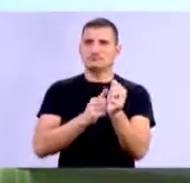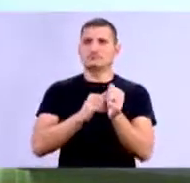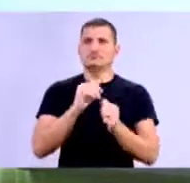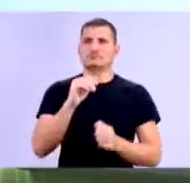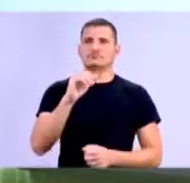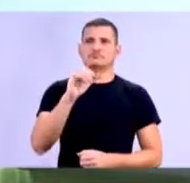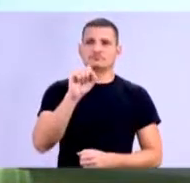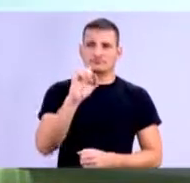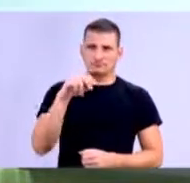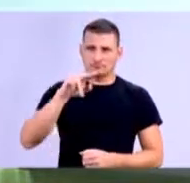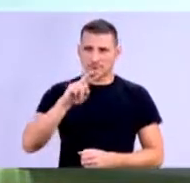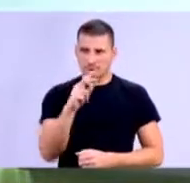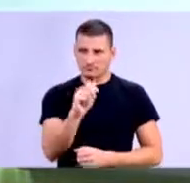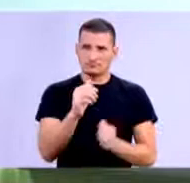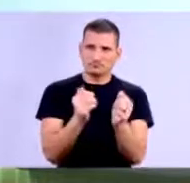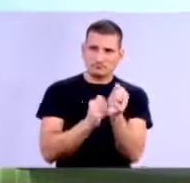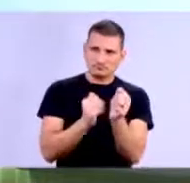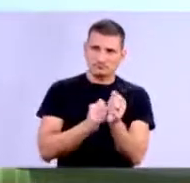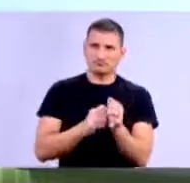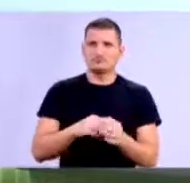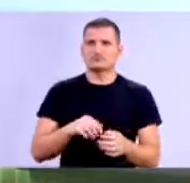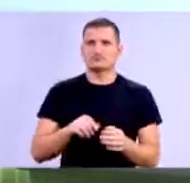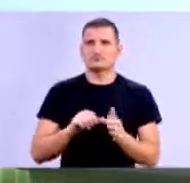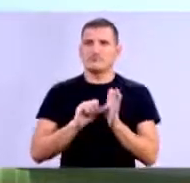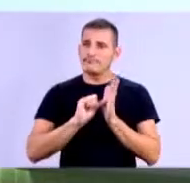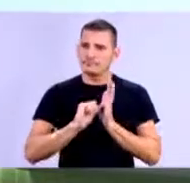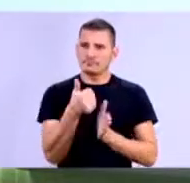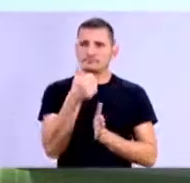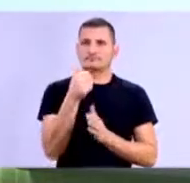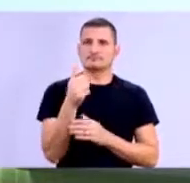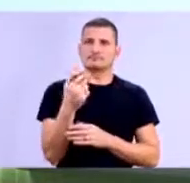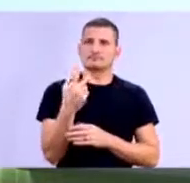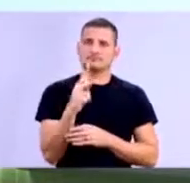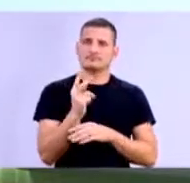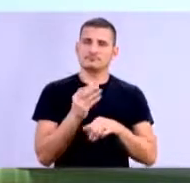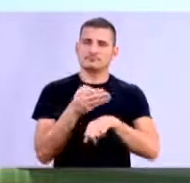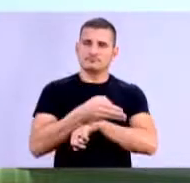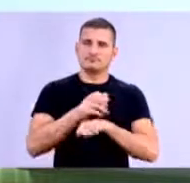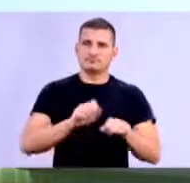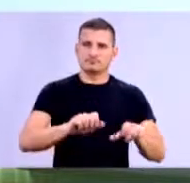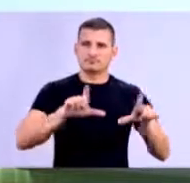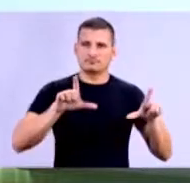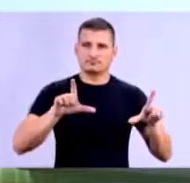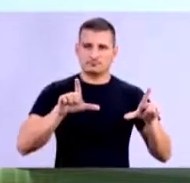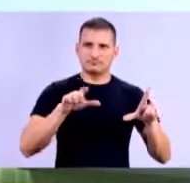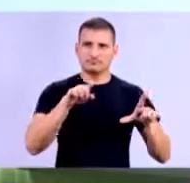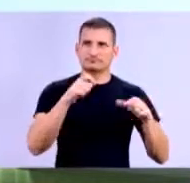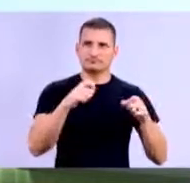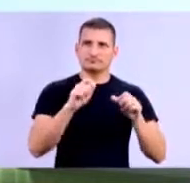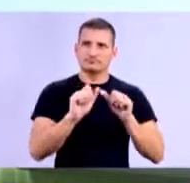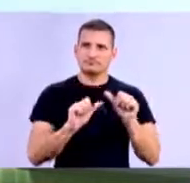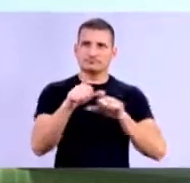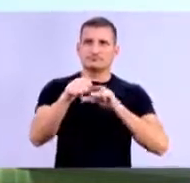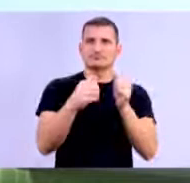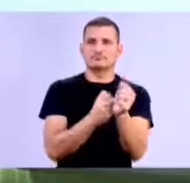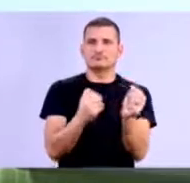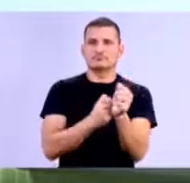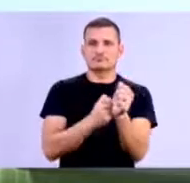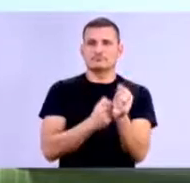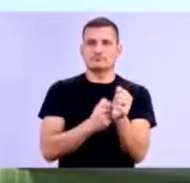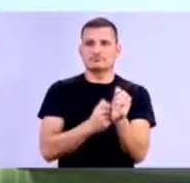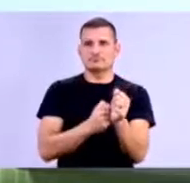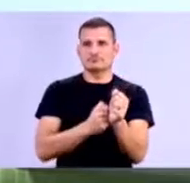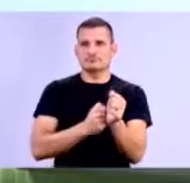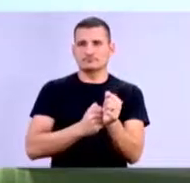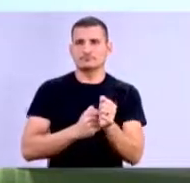padrão, tá? Você faz o seu primeiro acesso, você tem que logo trocar a sua senha. Aquela